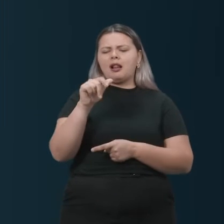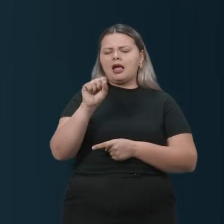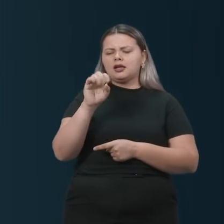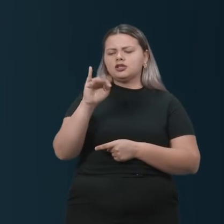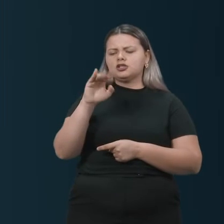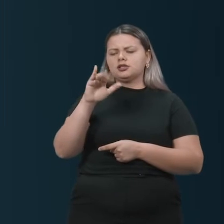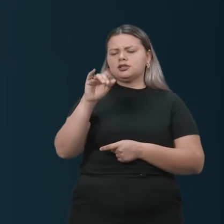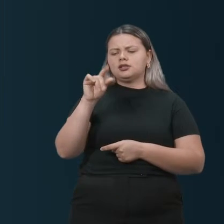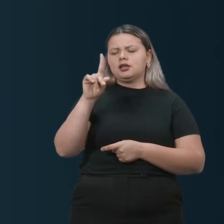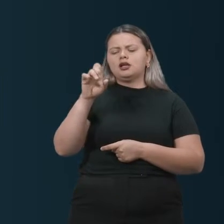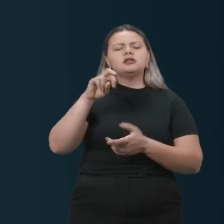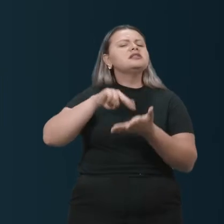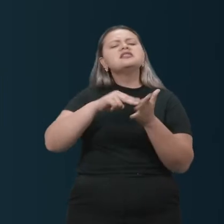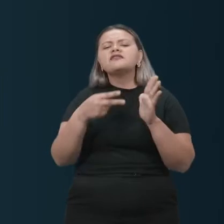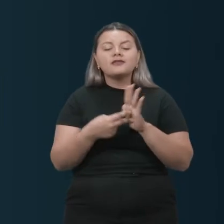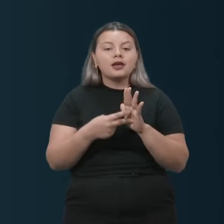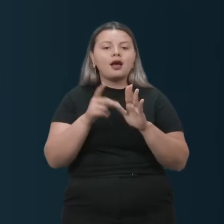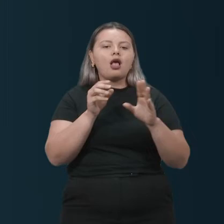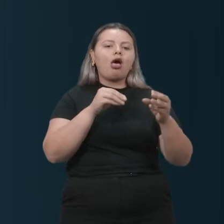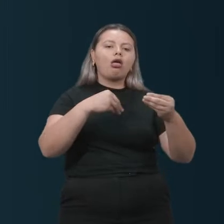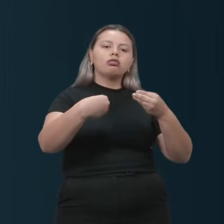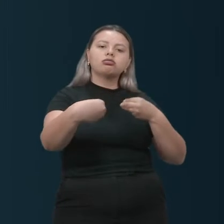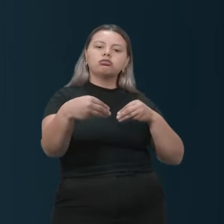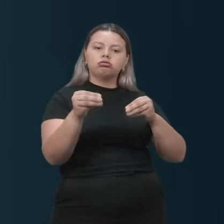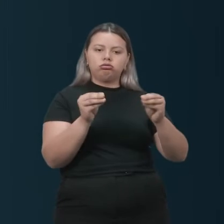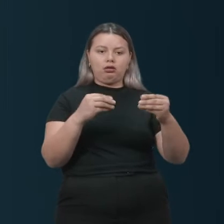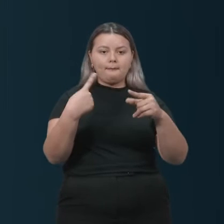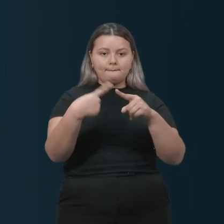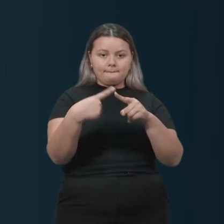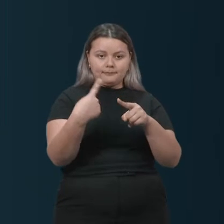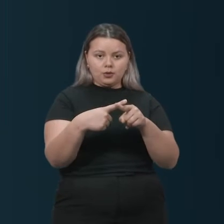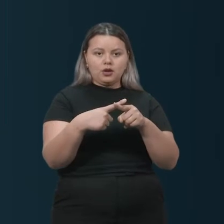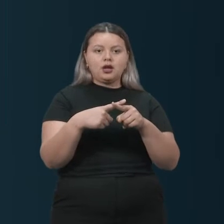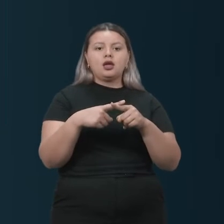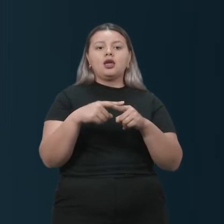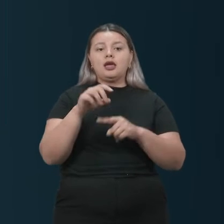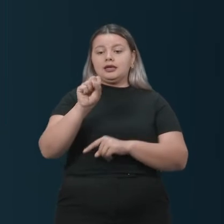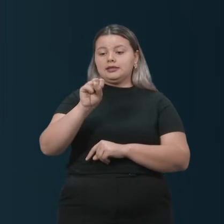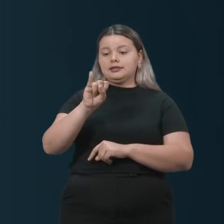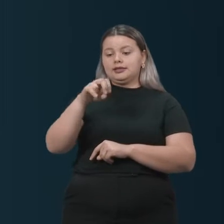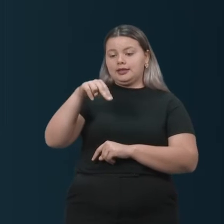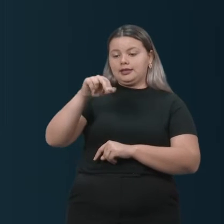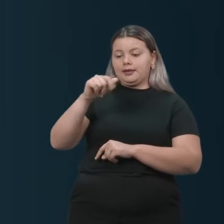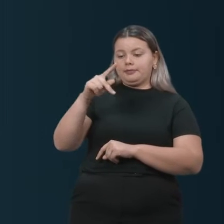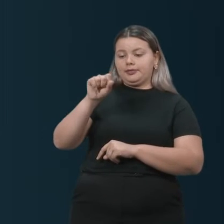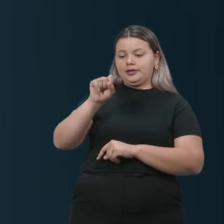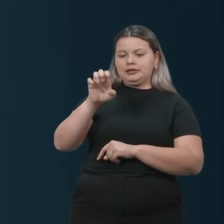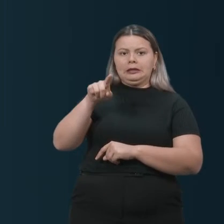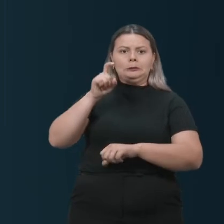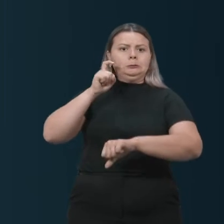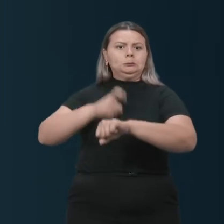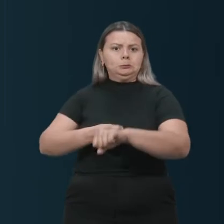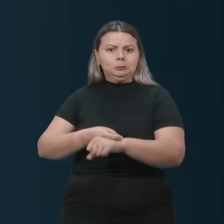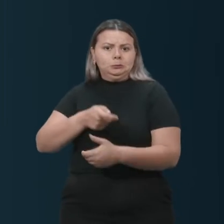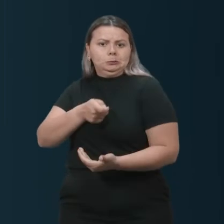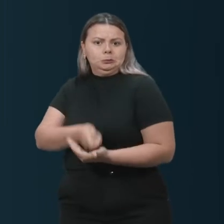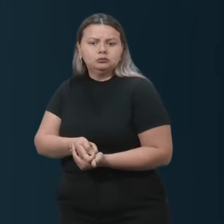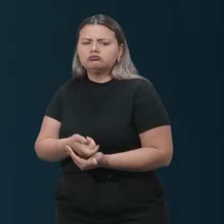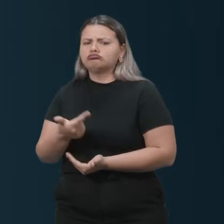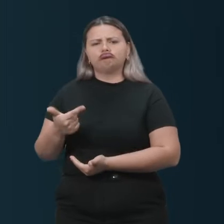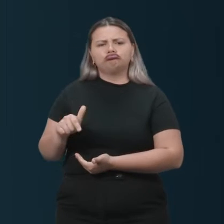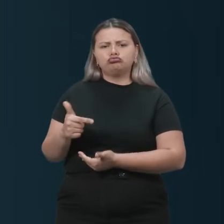modelagem. Uma sinapse não é uma estrutura fixa e imutável. De acordo com a forma como ela